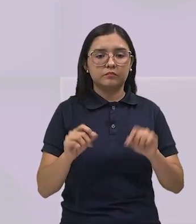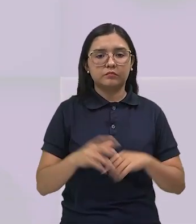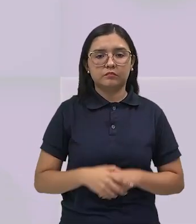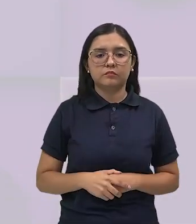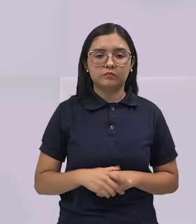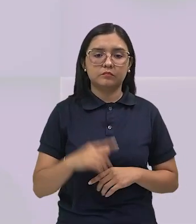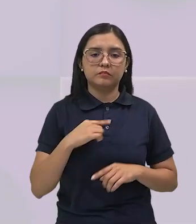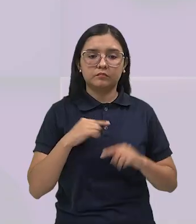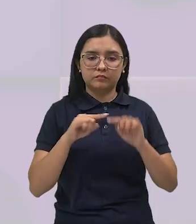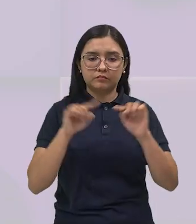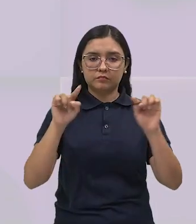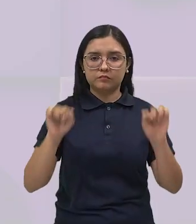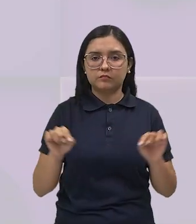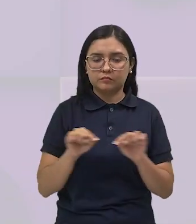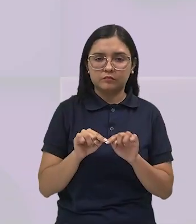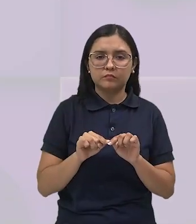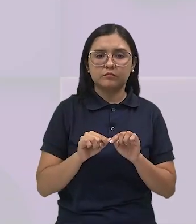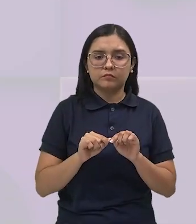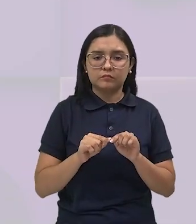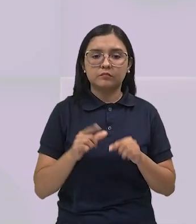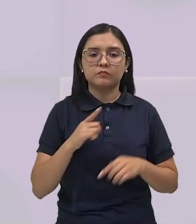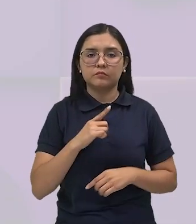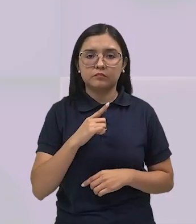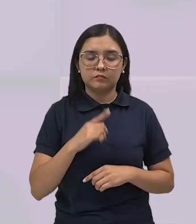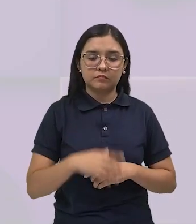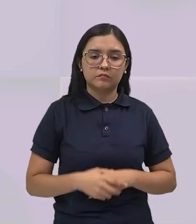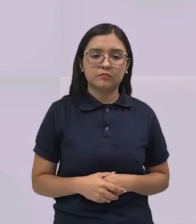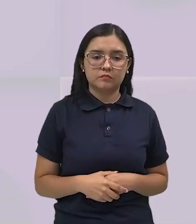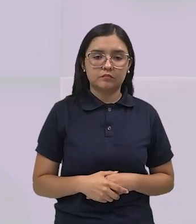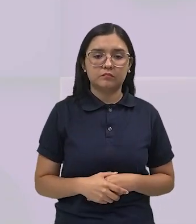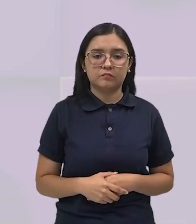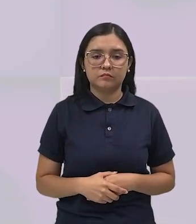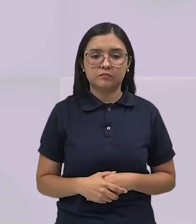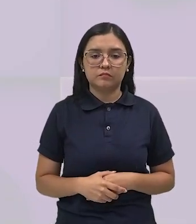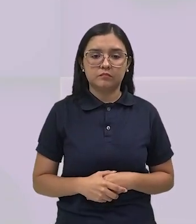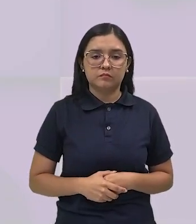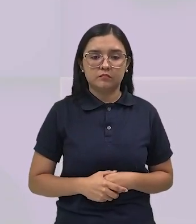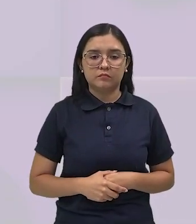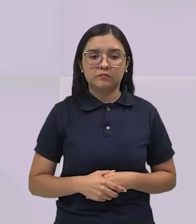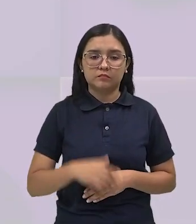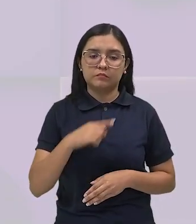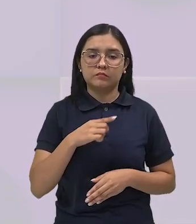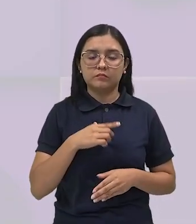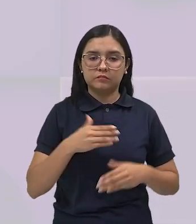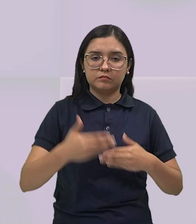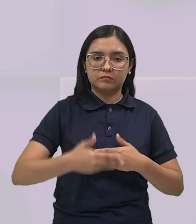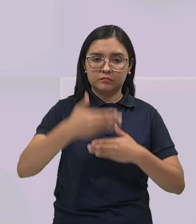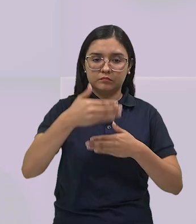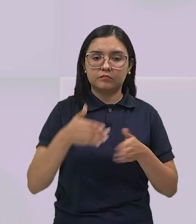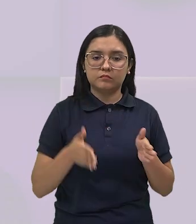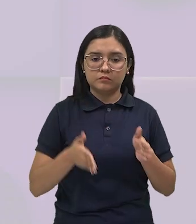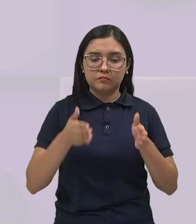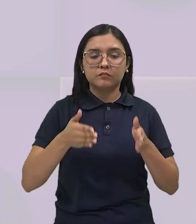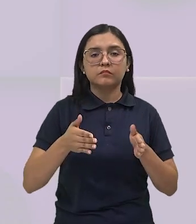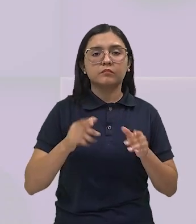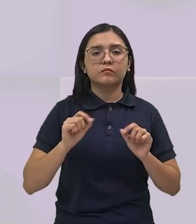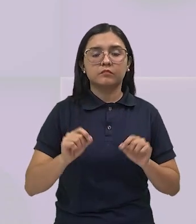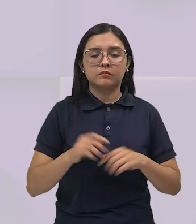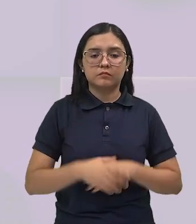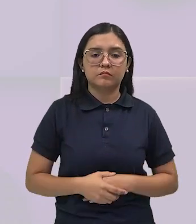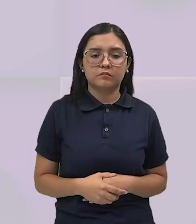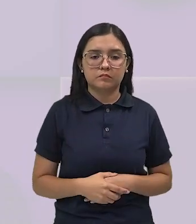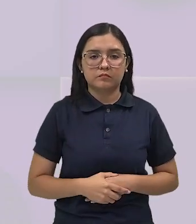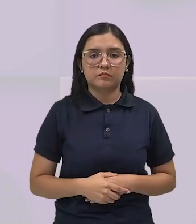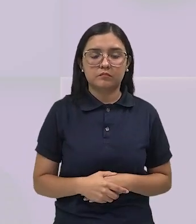certo? Esse retângulo você fecha, cola um lado com o outro lado, você forma